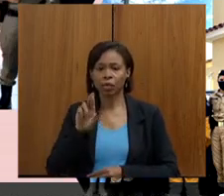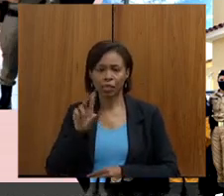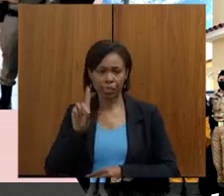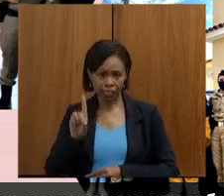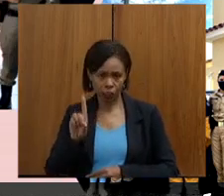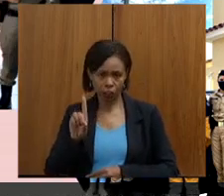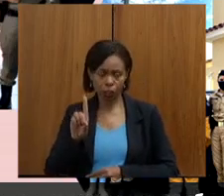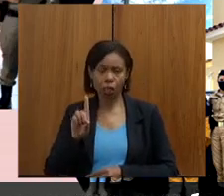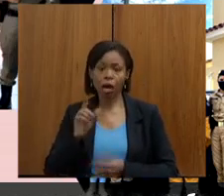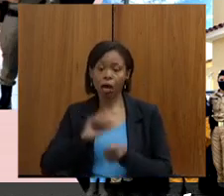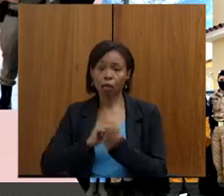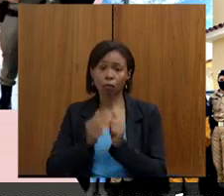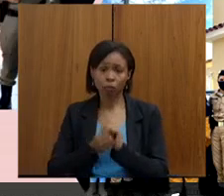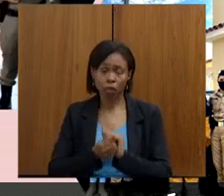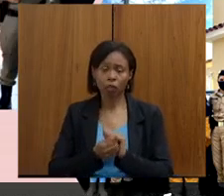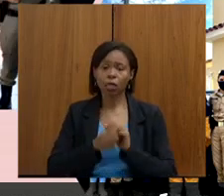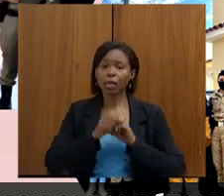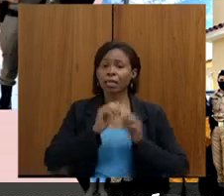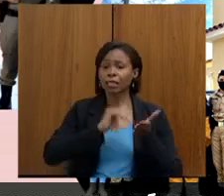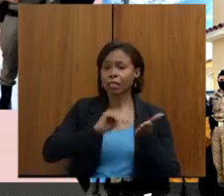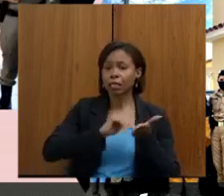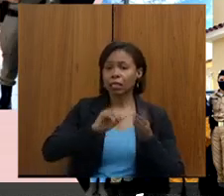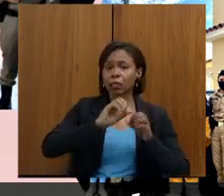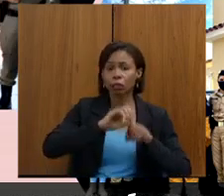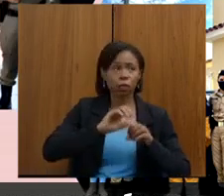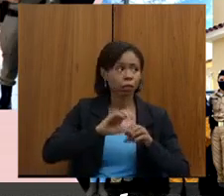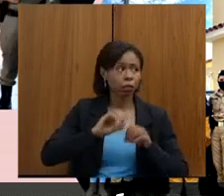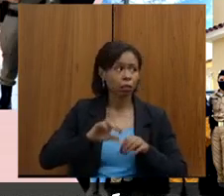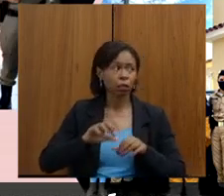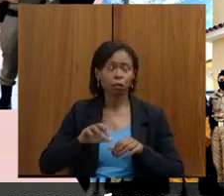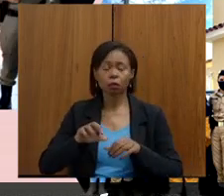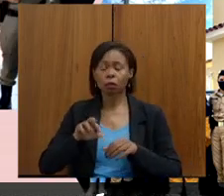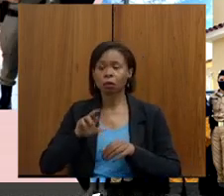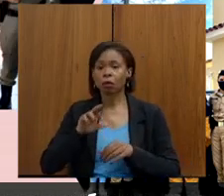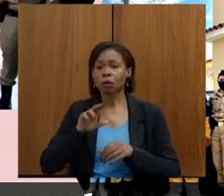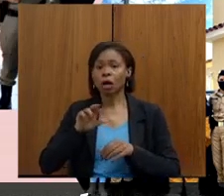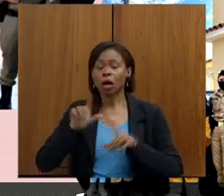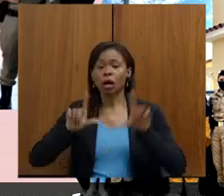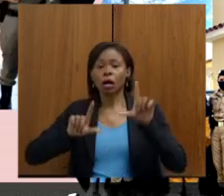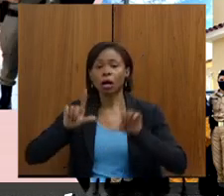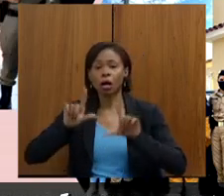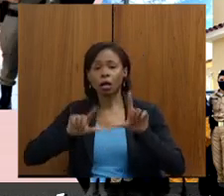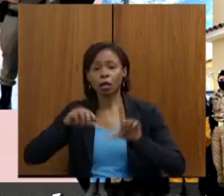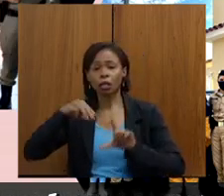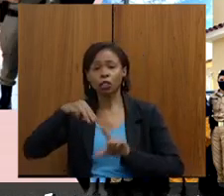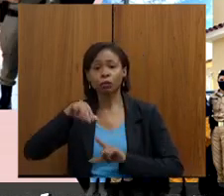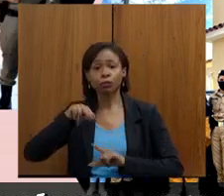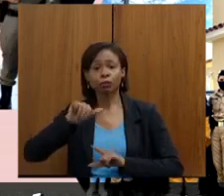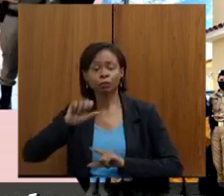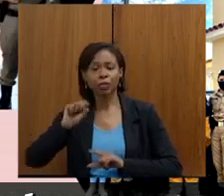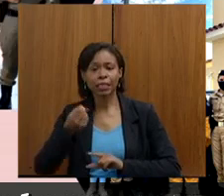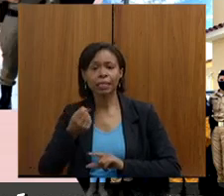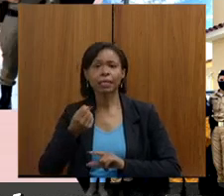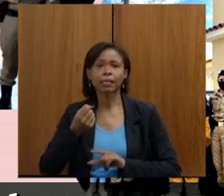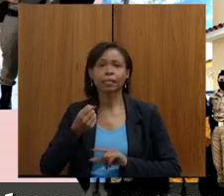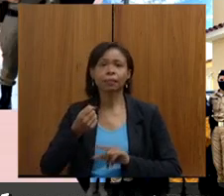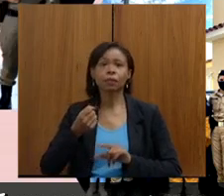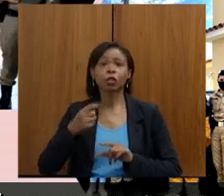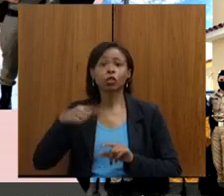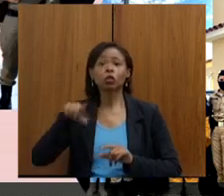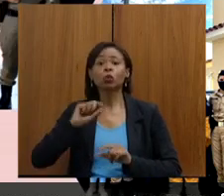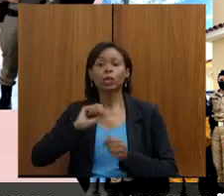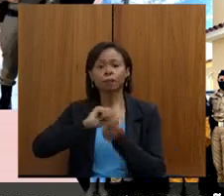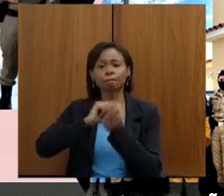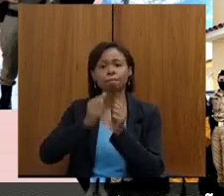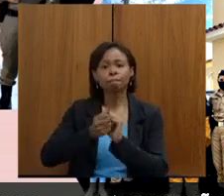secretaria da educação com a Rede Minas é a TV PM nós adaptamos aula online depois